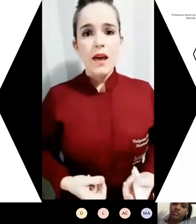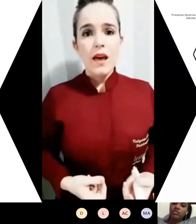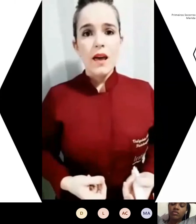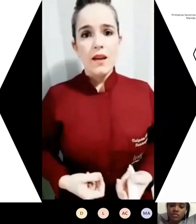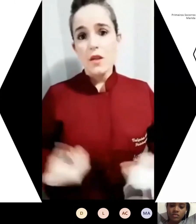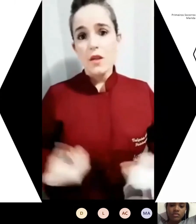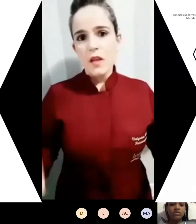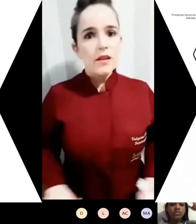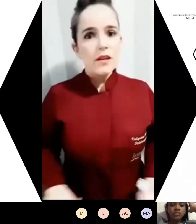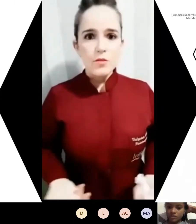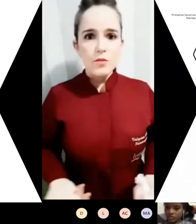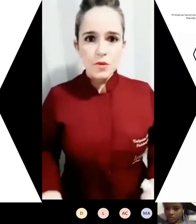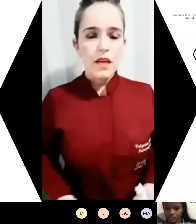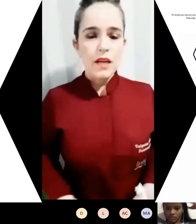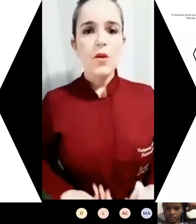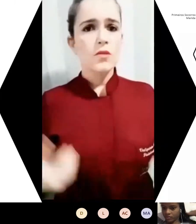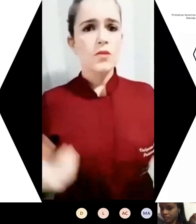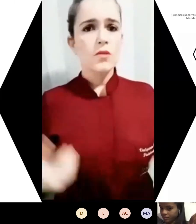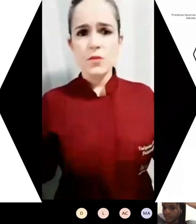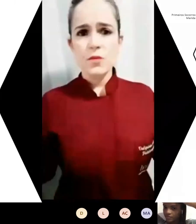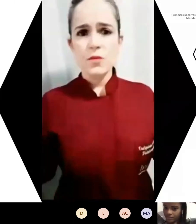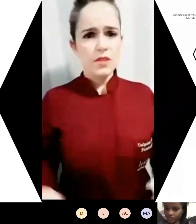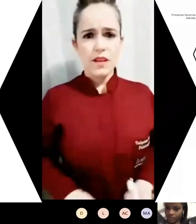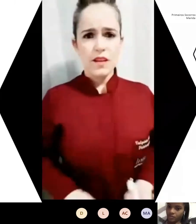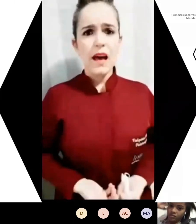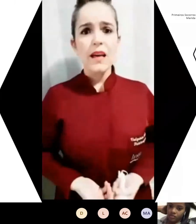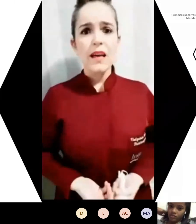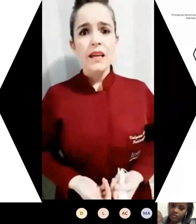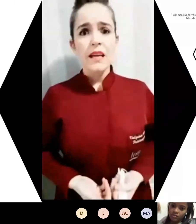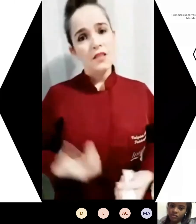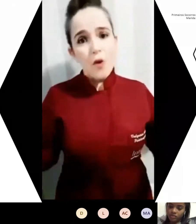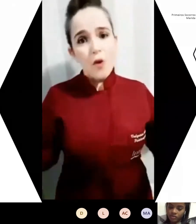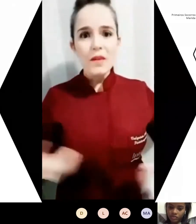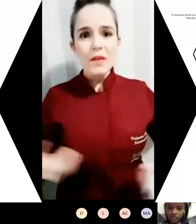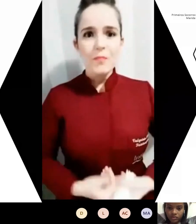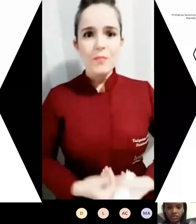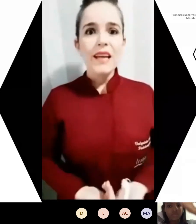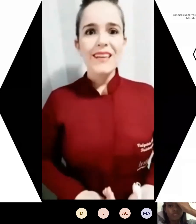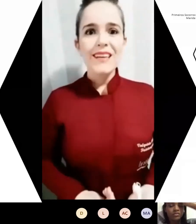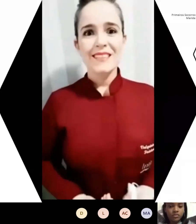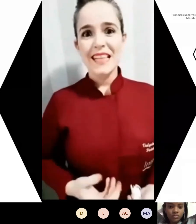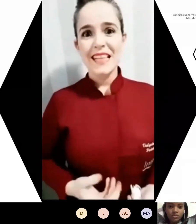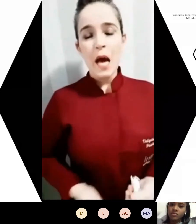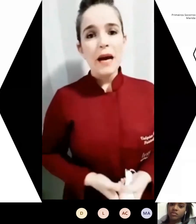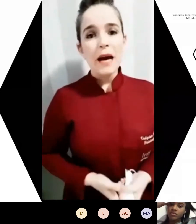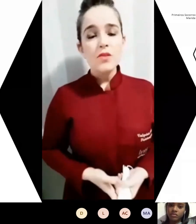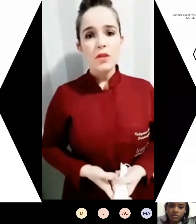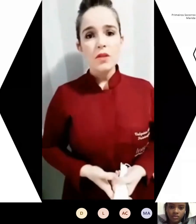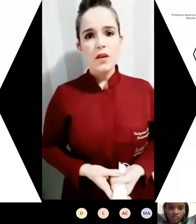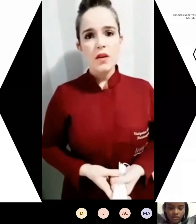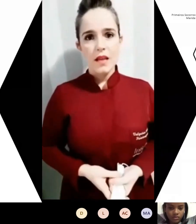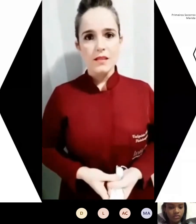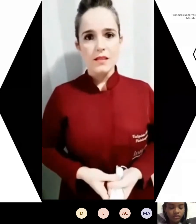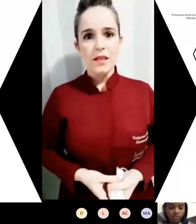cabelo. Nós mulheres somos muito vaidosas, nós gostamos de nos enfeitar. Existem homens também, né?